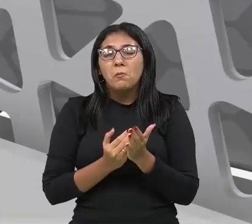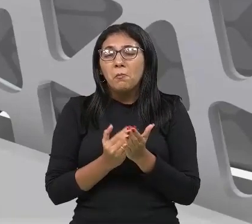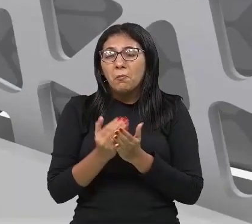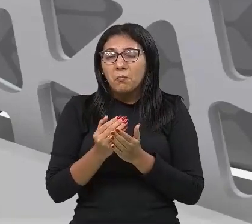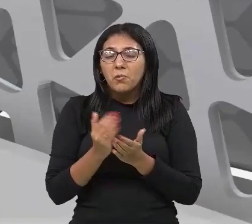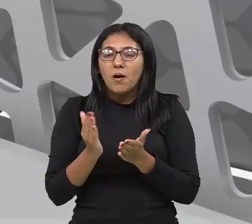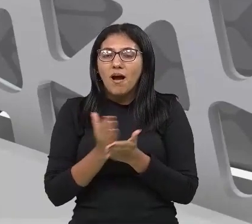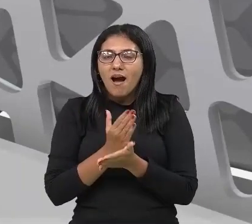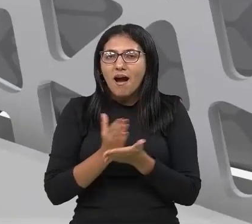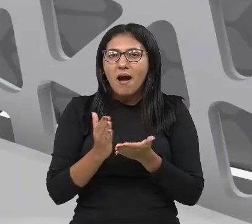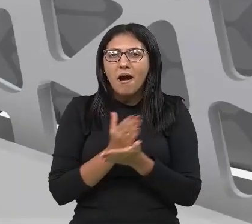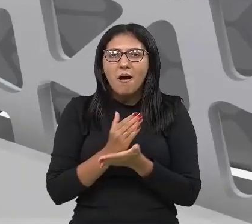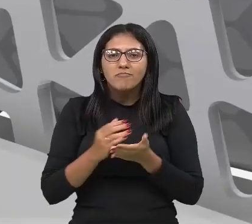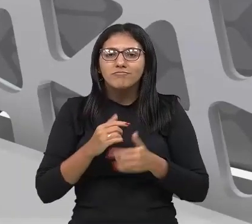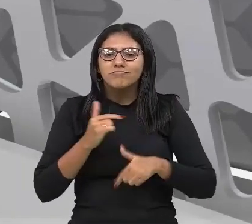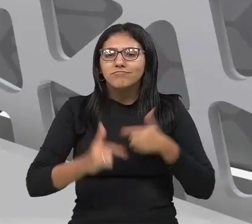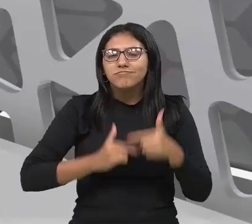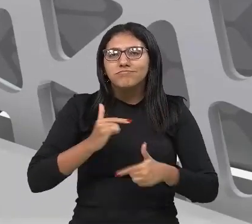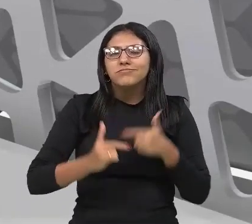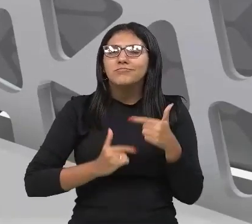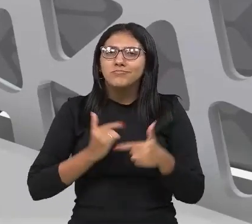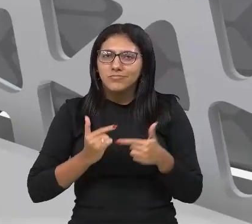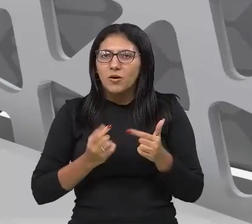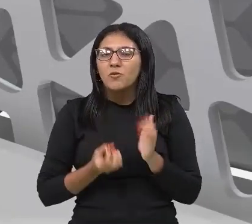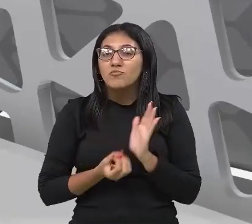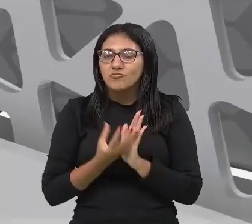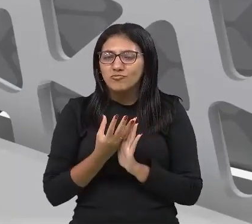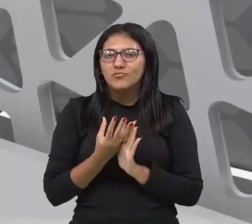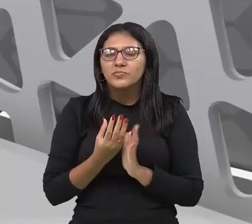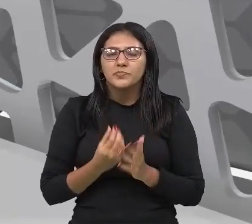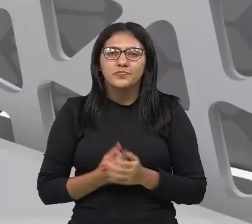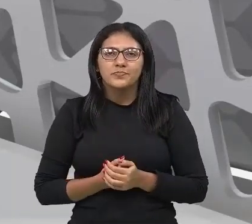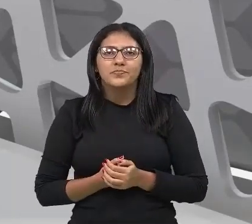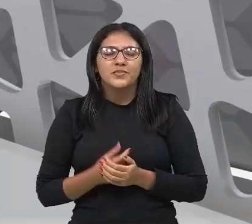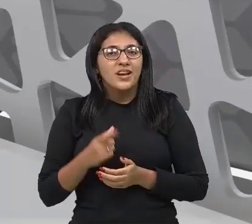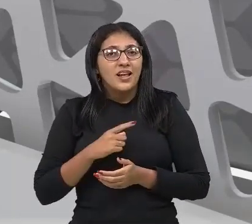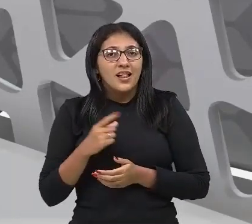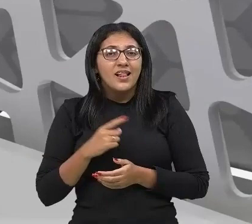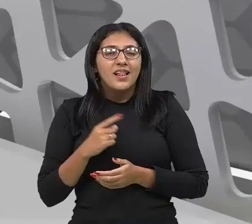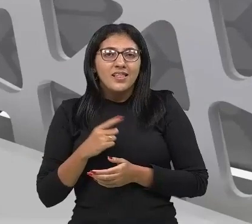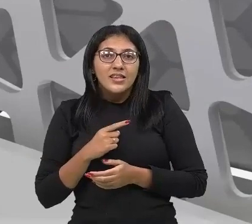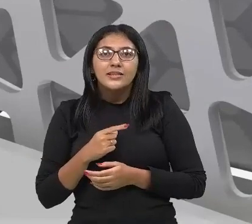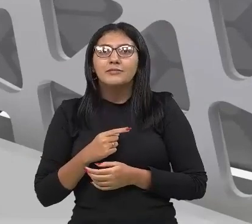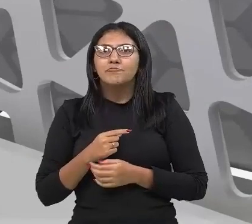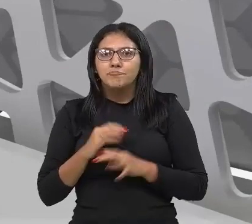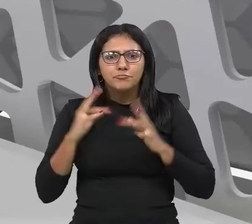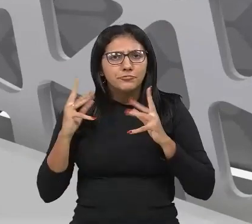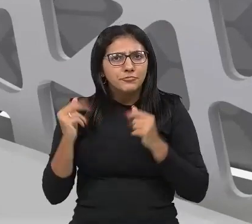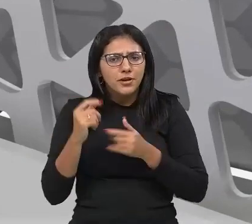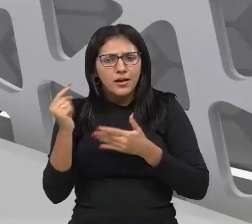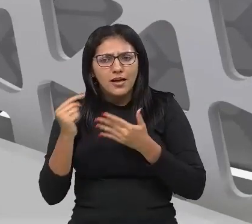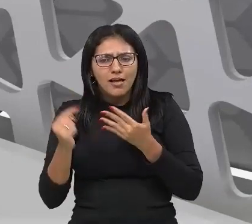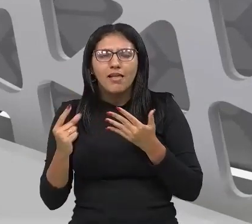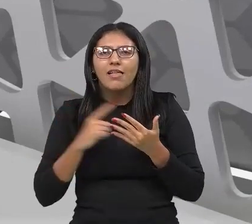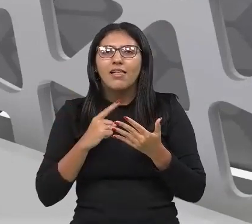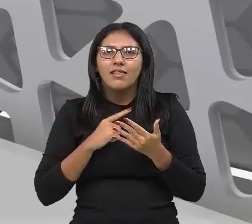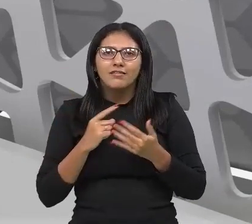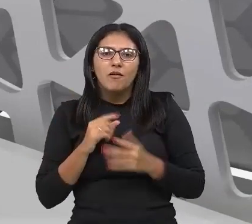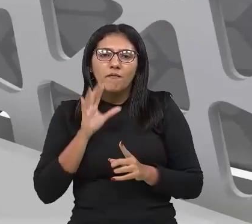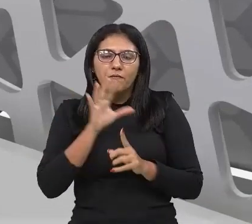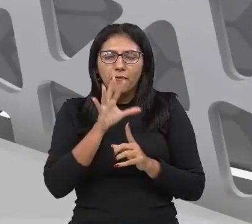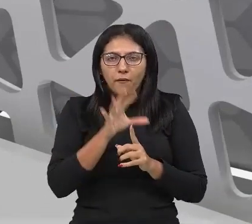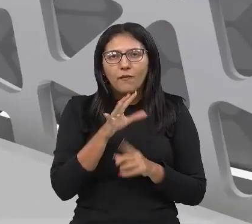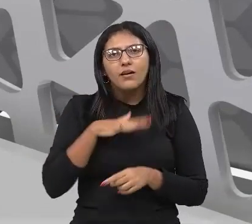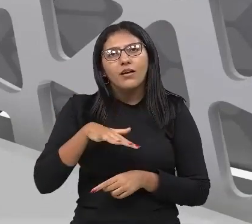começam a ser exercidas, tá? E a gente vai verificar que tudo isso acaba influenciando ali na extensão, na formação